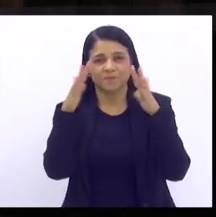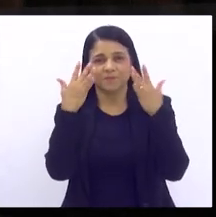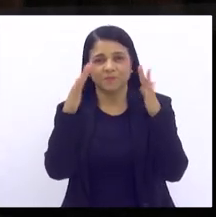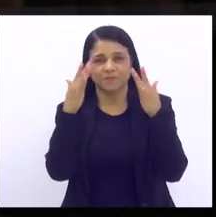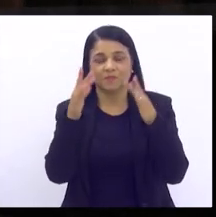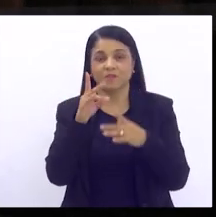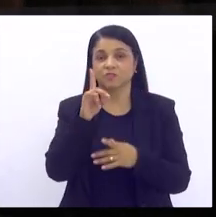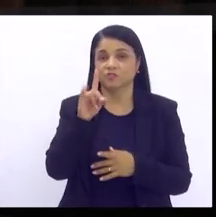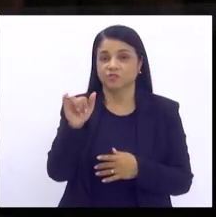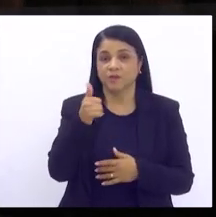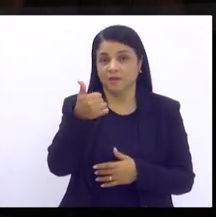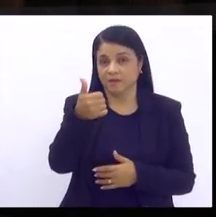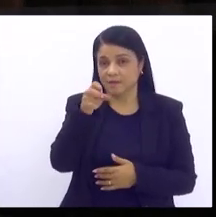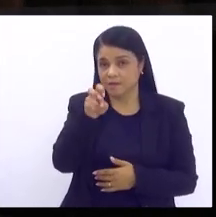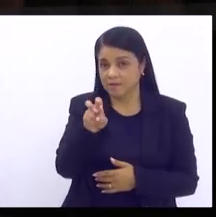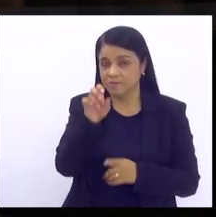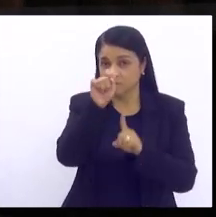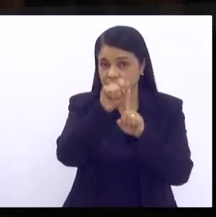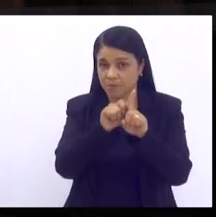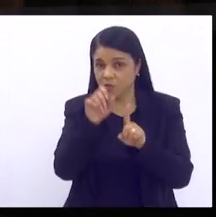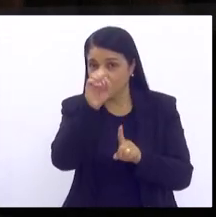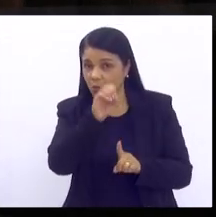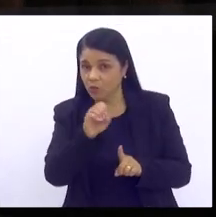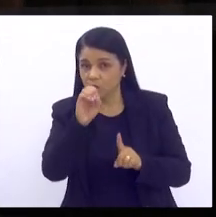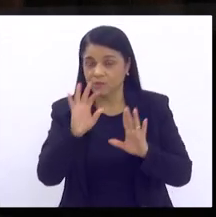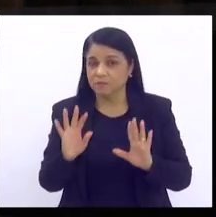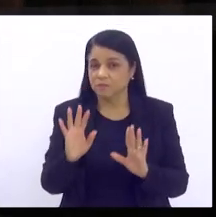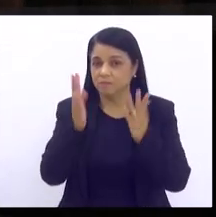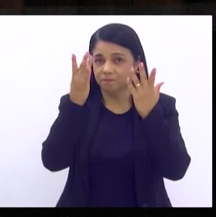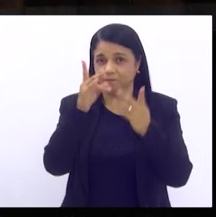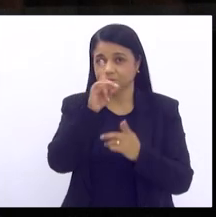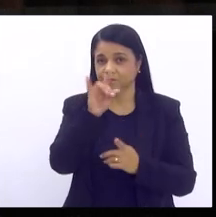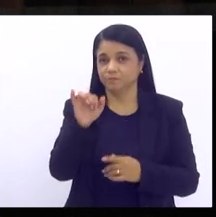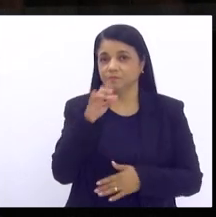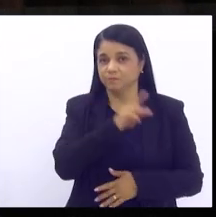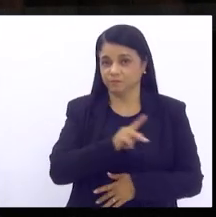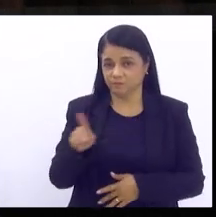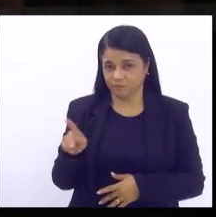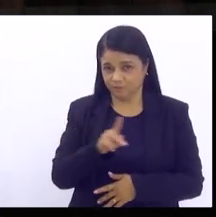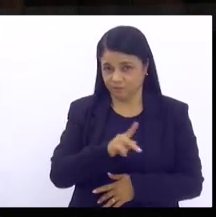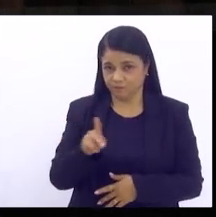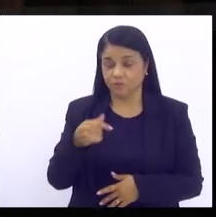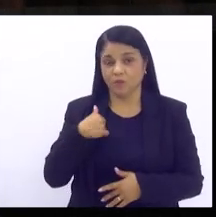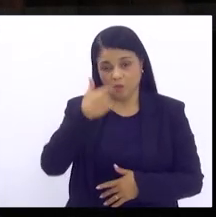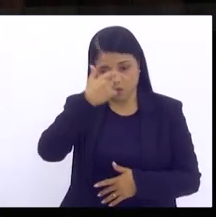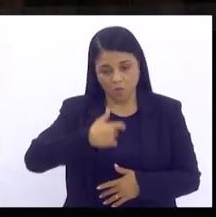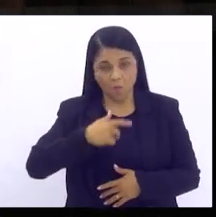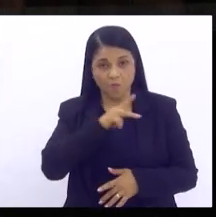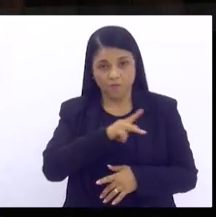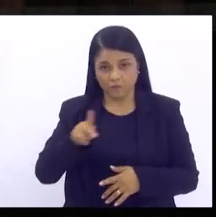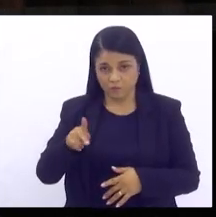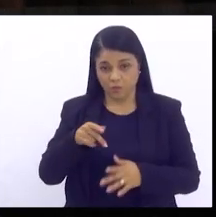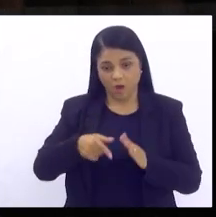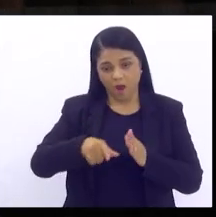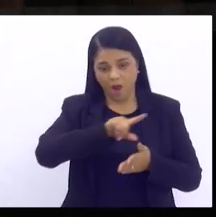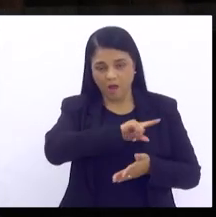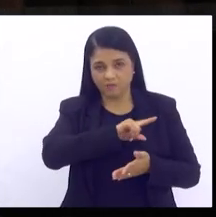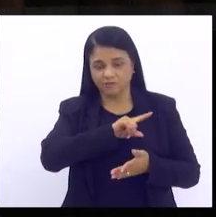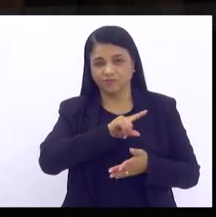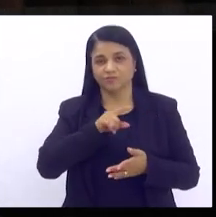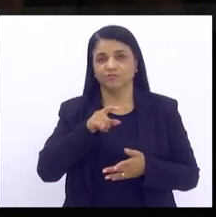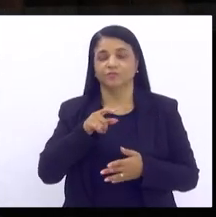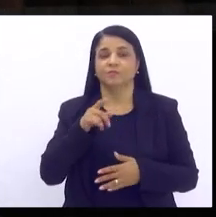dia 15 de outubro, que a gente celebra o nosso dia. Eu sou professora antes de ser deputada